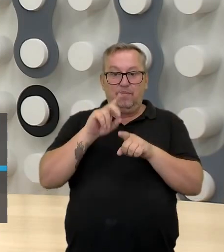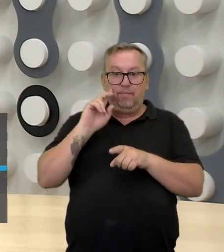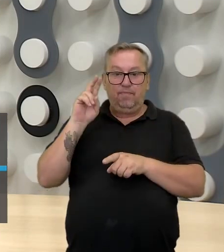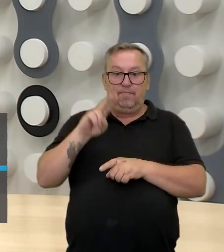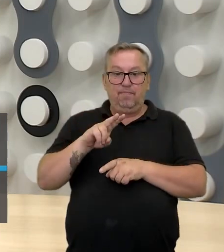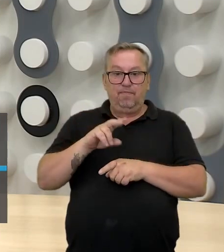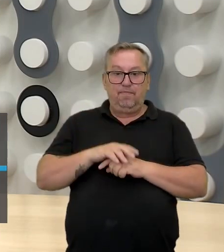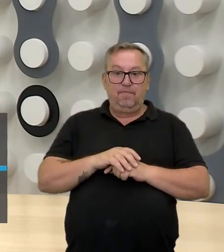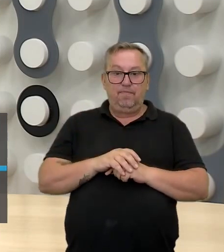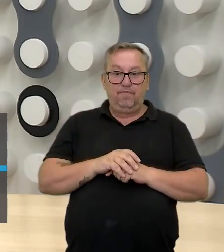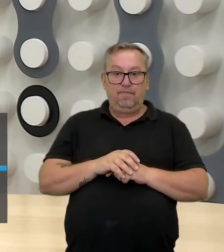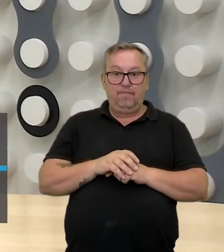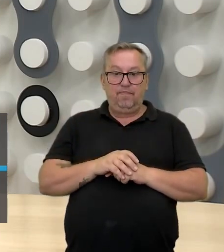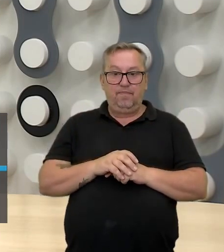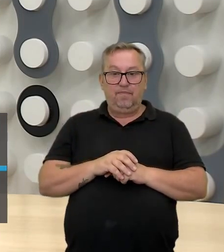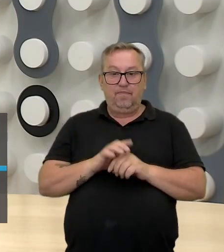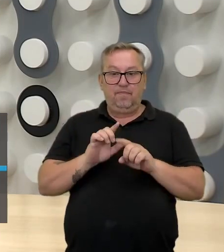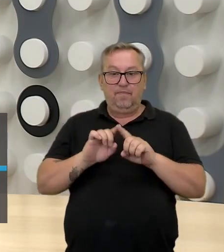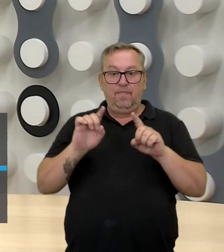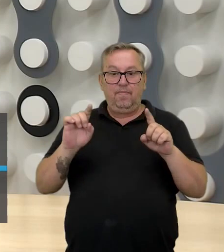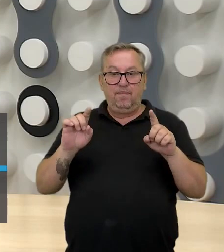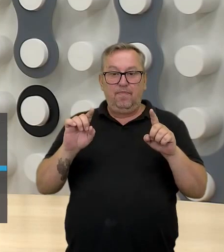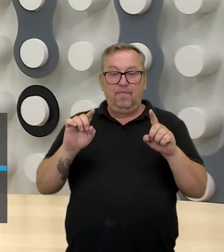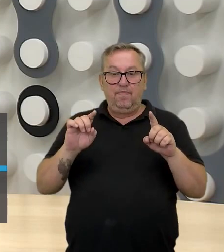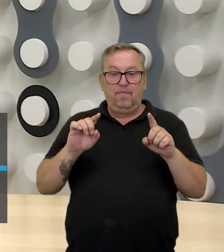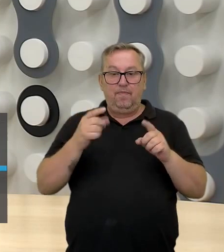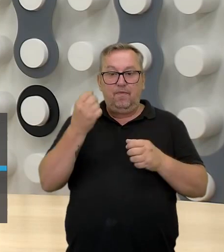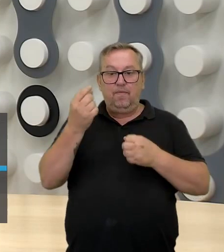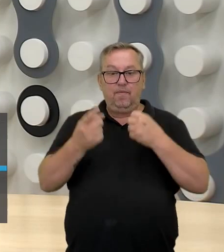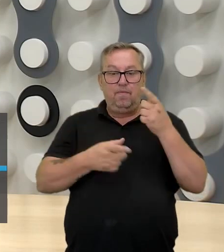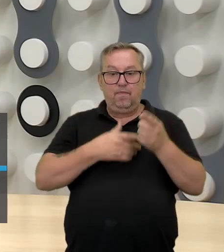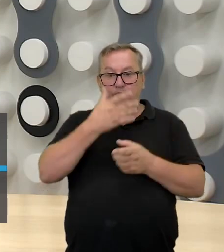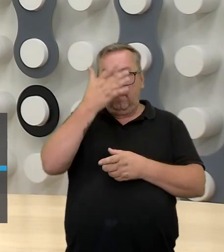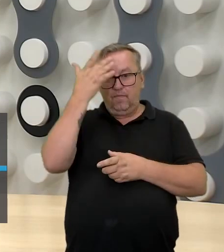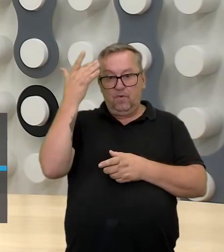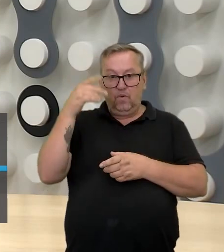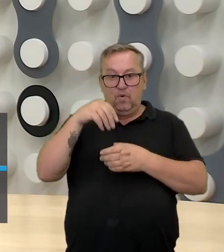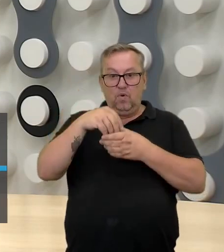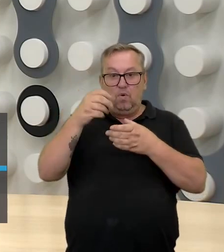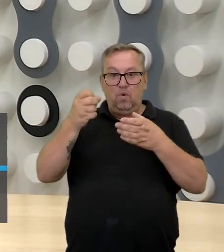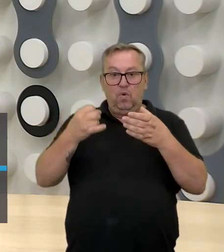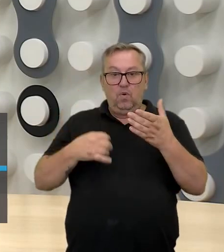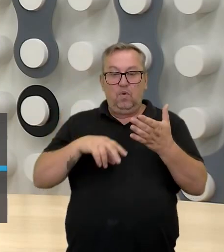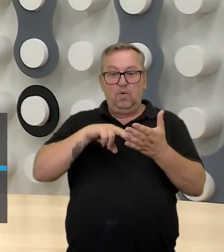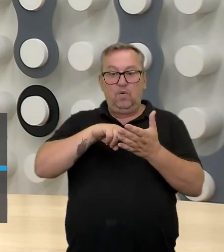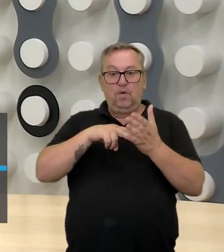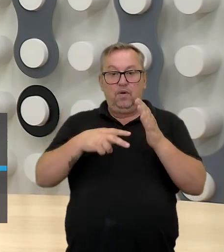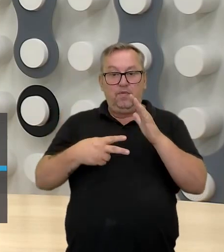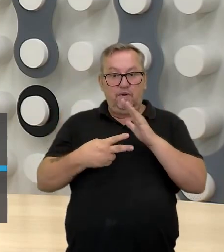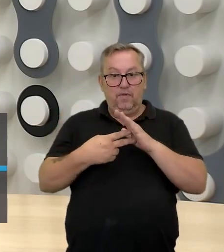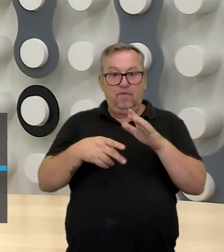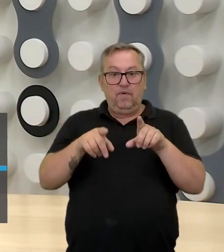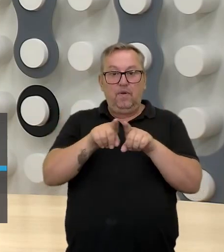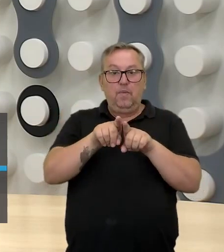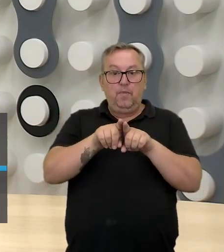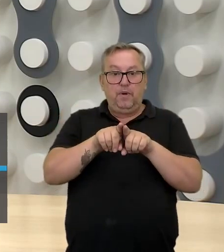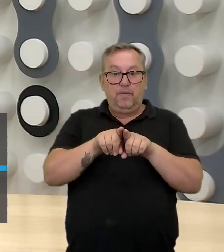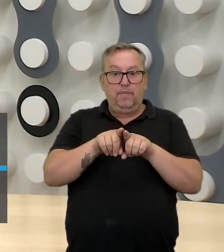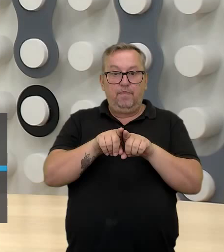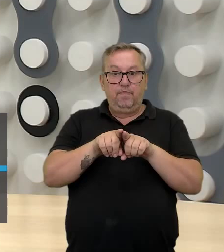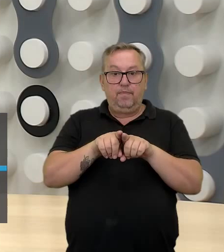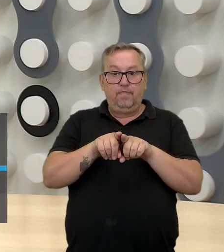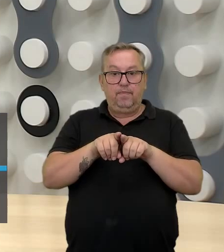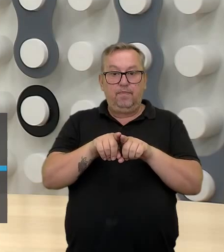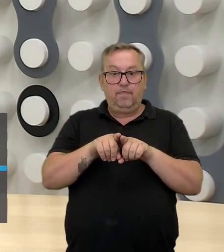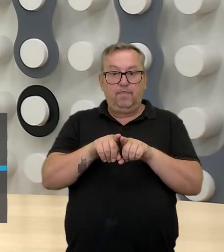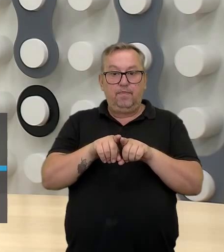inscritos, poxa, estranha, né? Mas enfim, né? Para algumas pessoas aquilo é conteúdo significativo, né? E isso, não é? Pelo menos